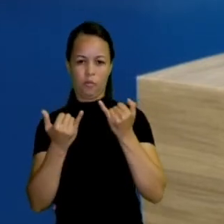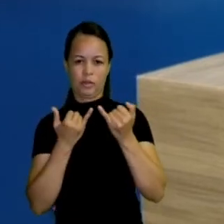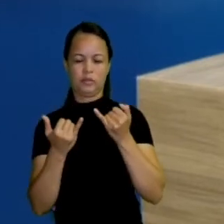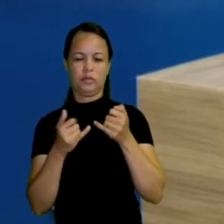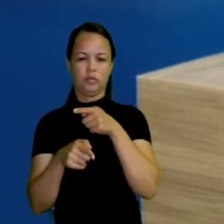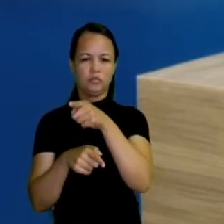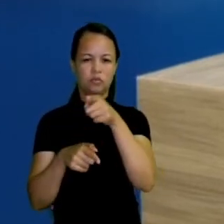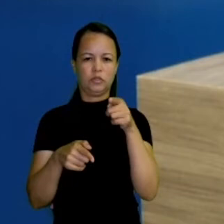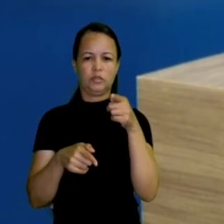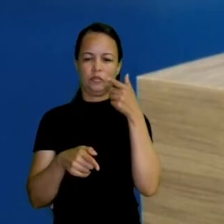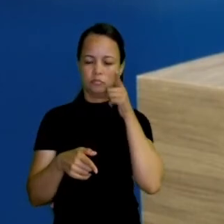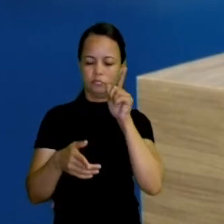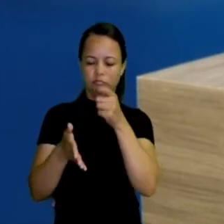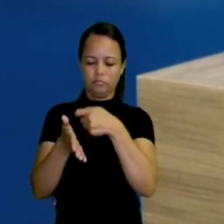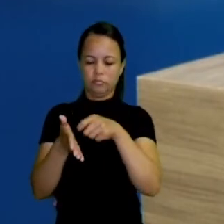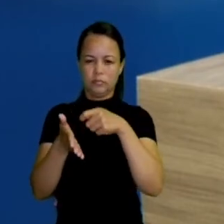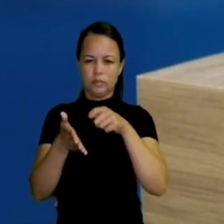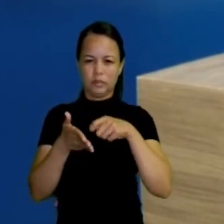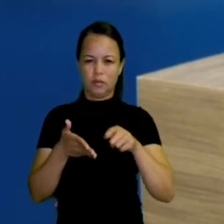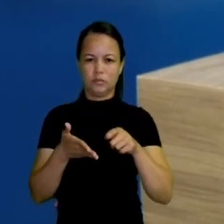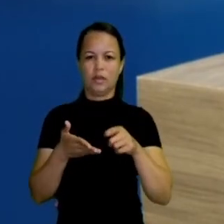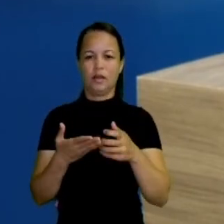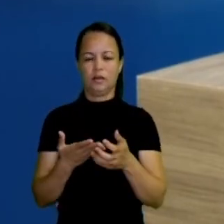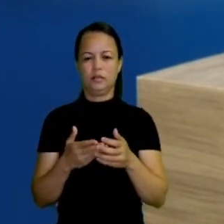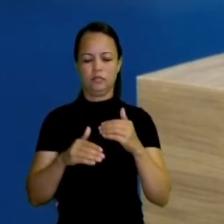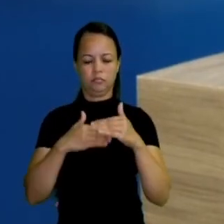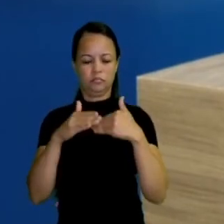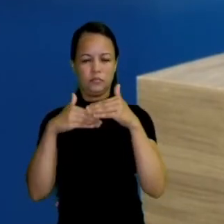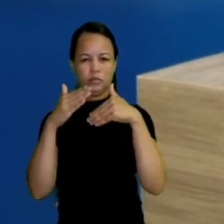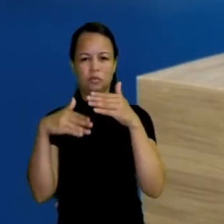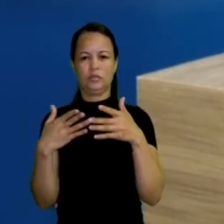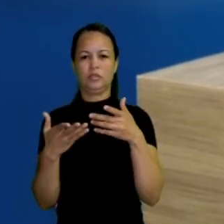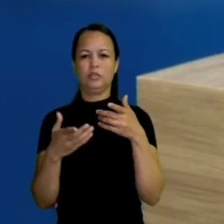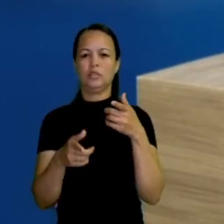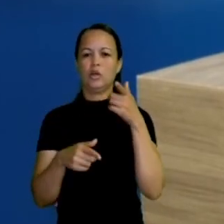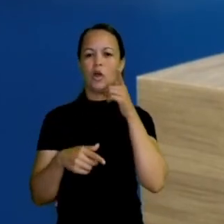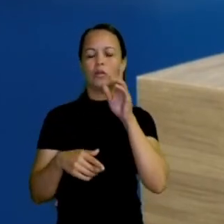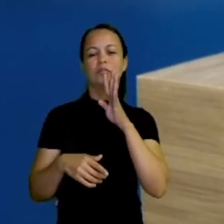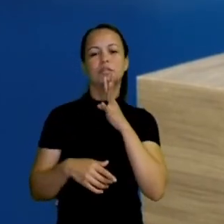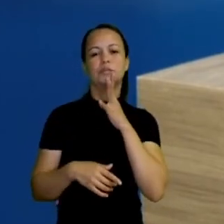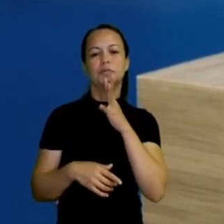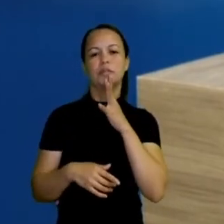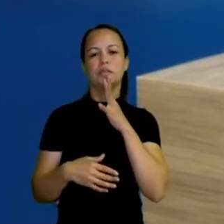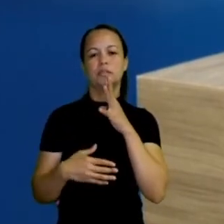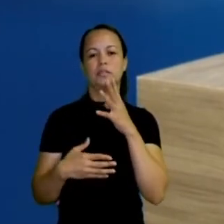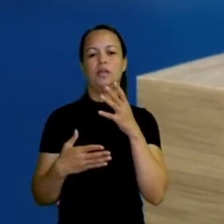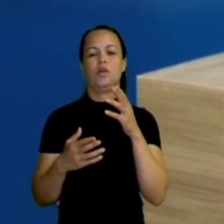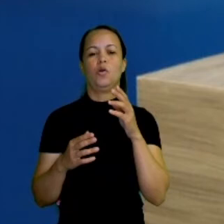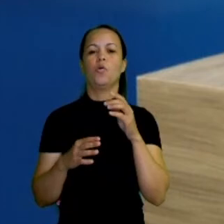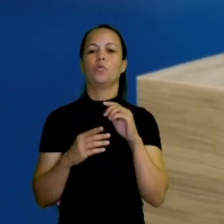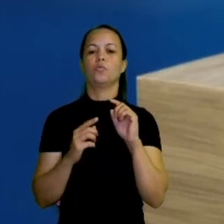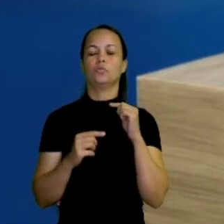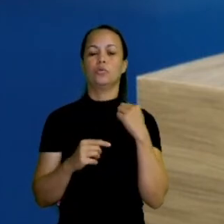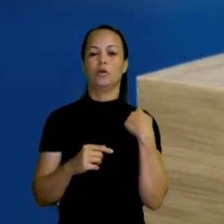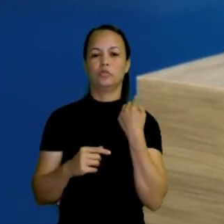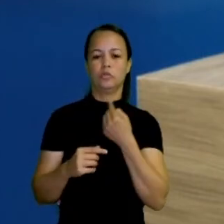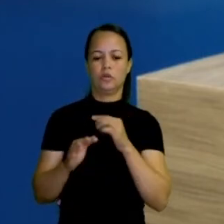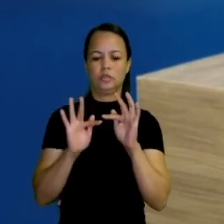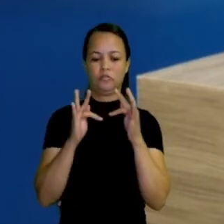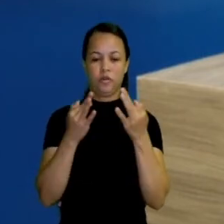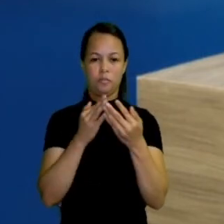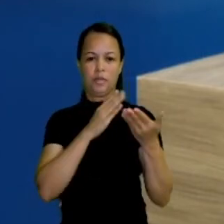no seu caderninho para que você consiga ir construindo esse conceito de conhecer os nossos antepassados, tá